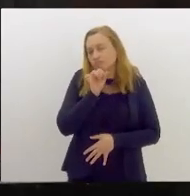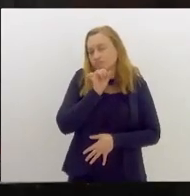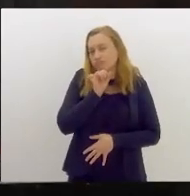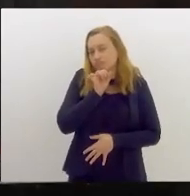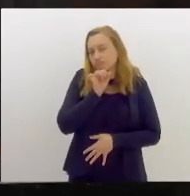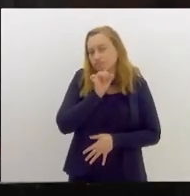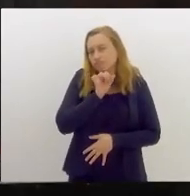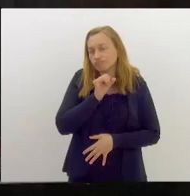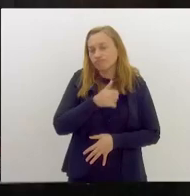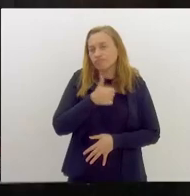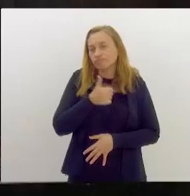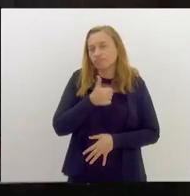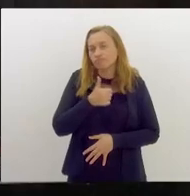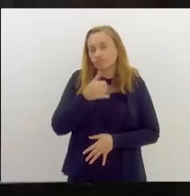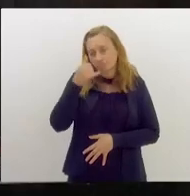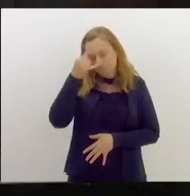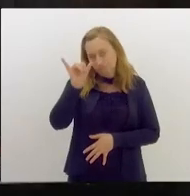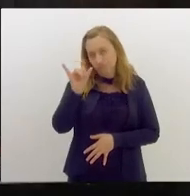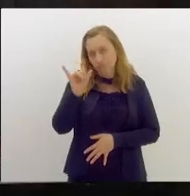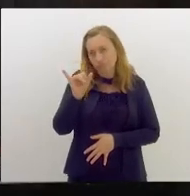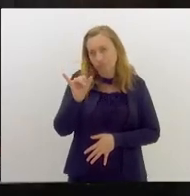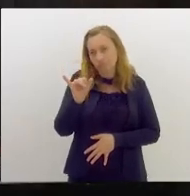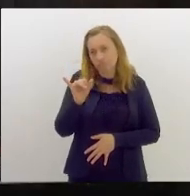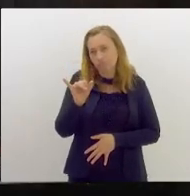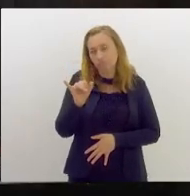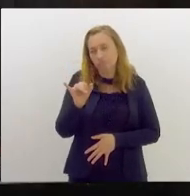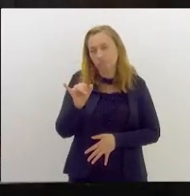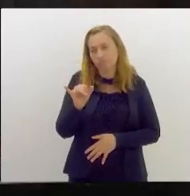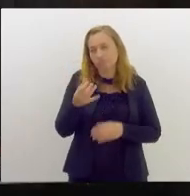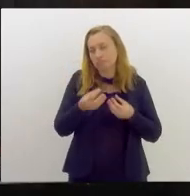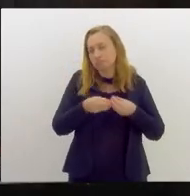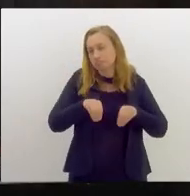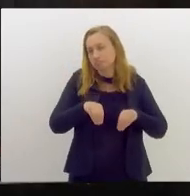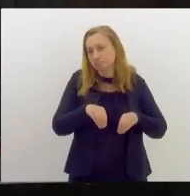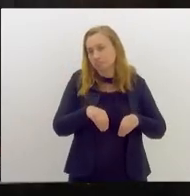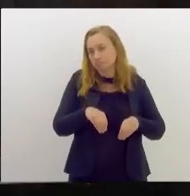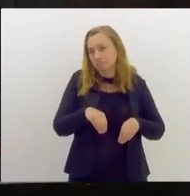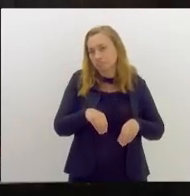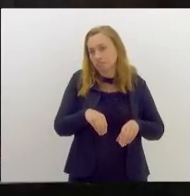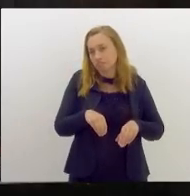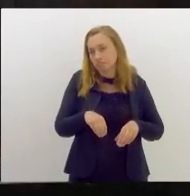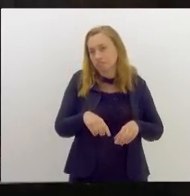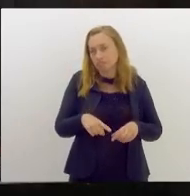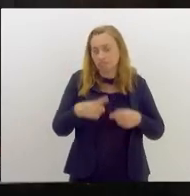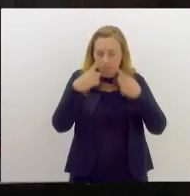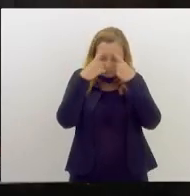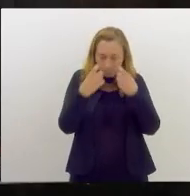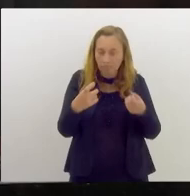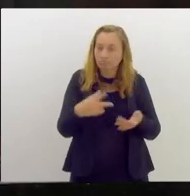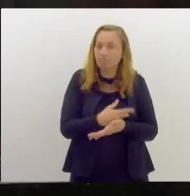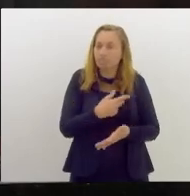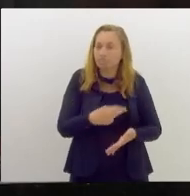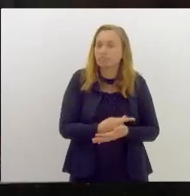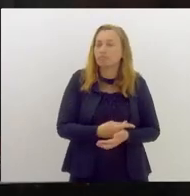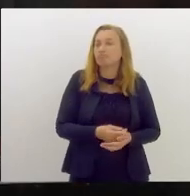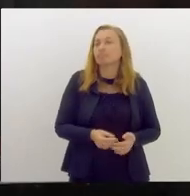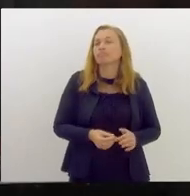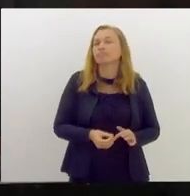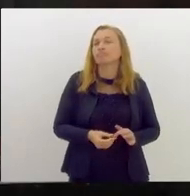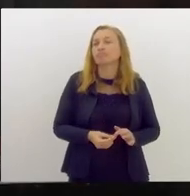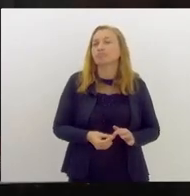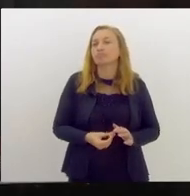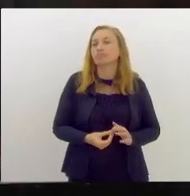a primeira preocupação foi evitar uma tragédia evitar uma um espetáculo de violência desnecessária então garantimos